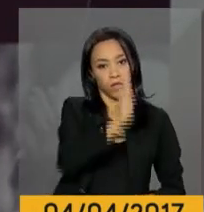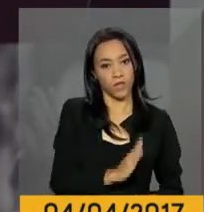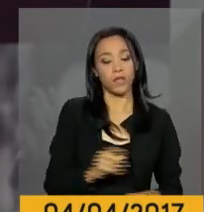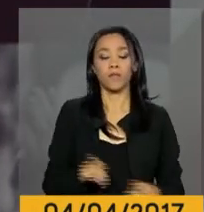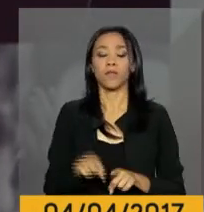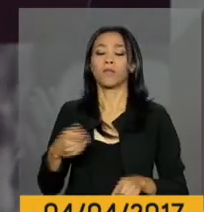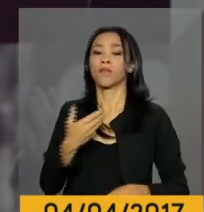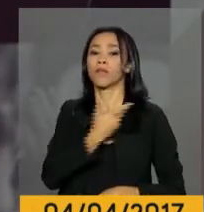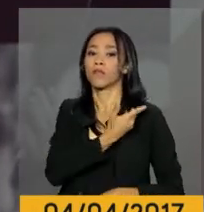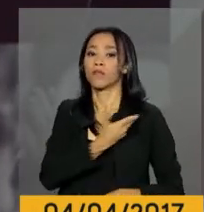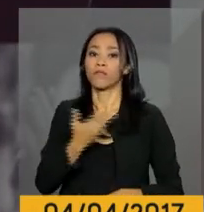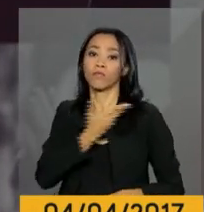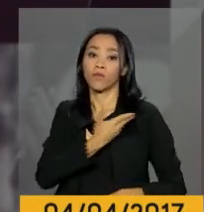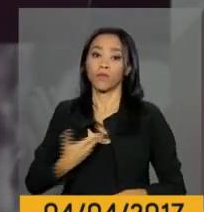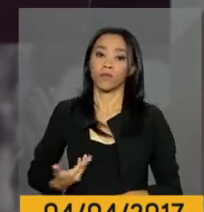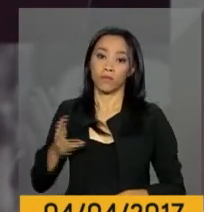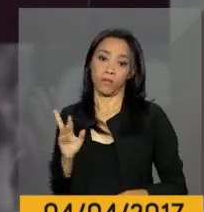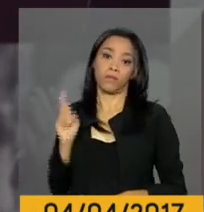Suécia,